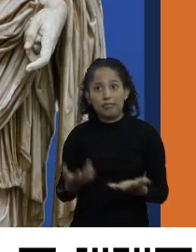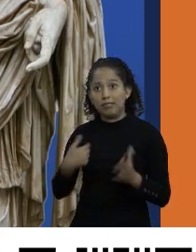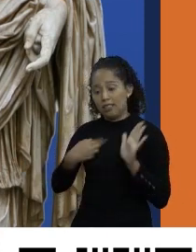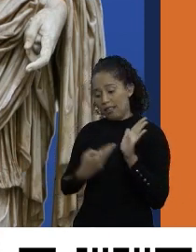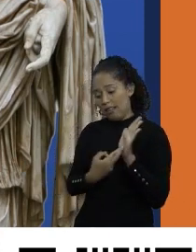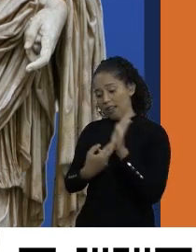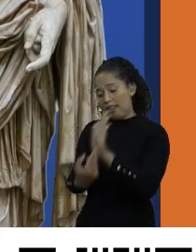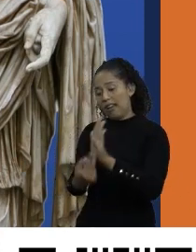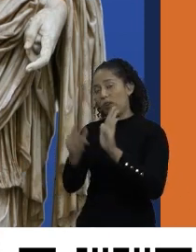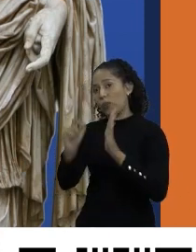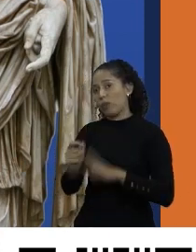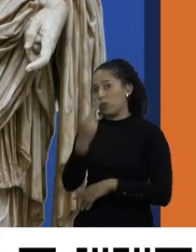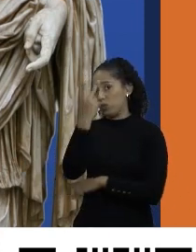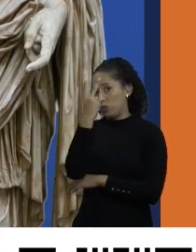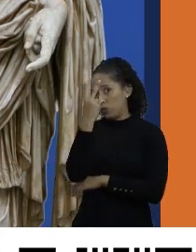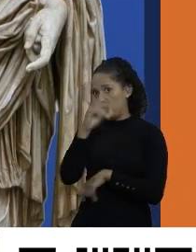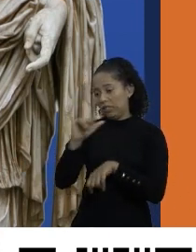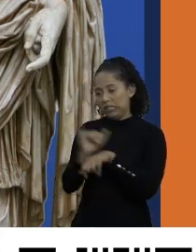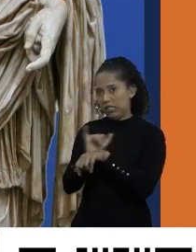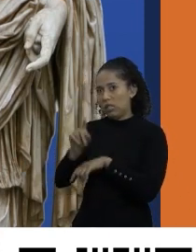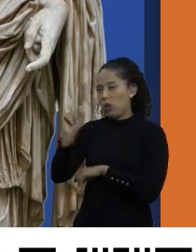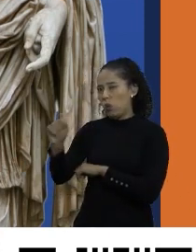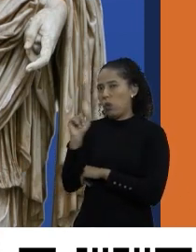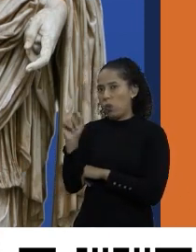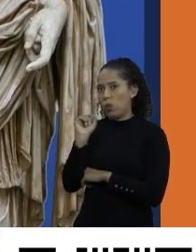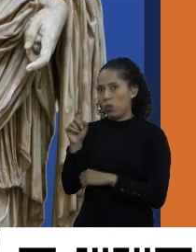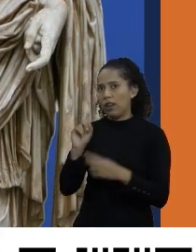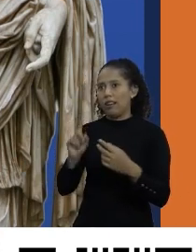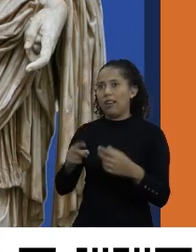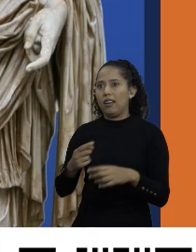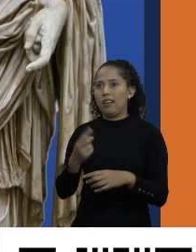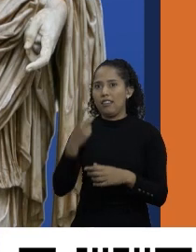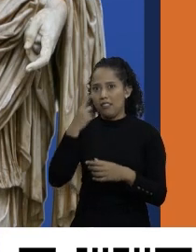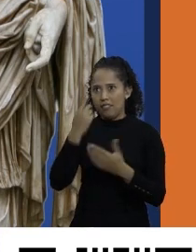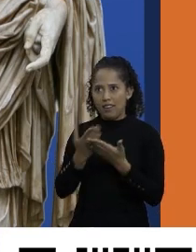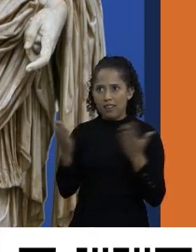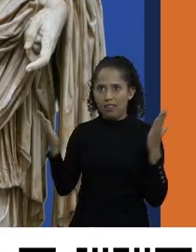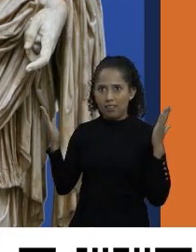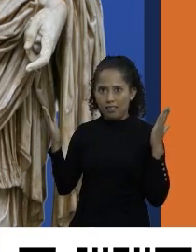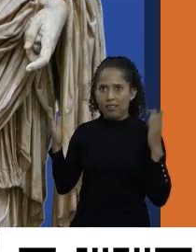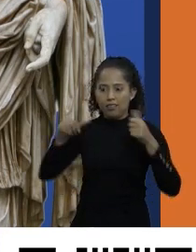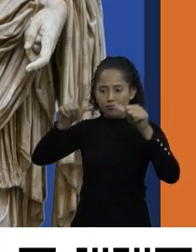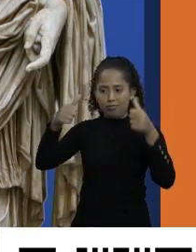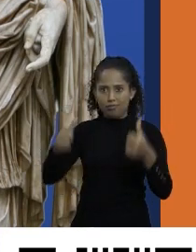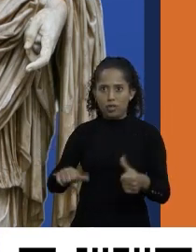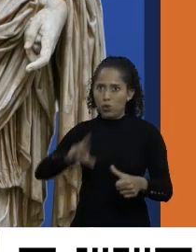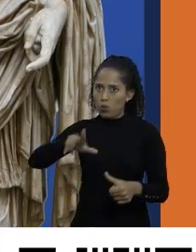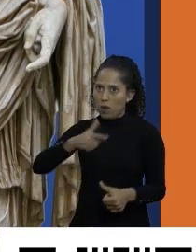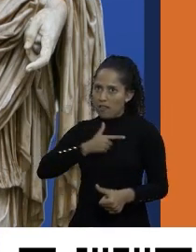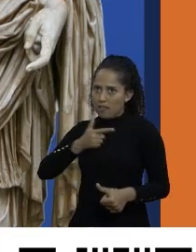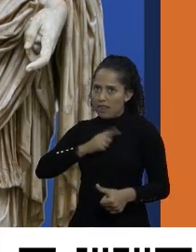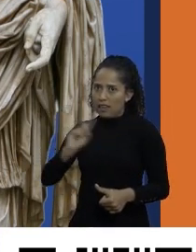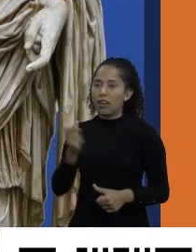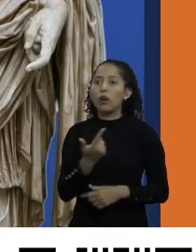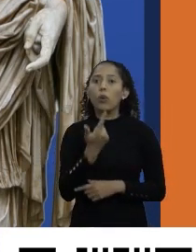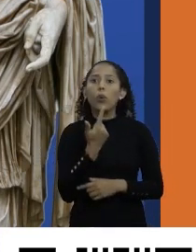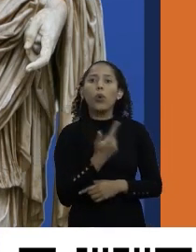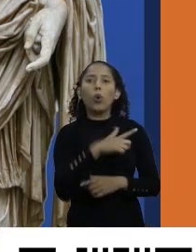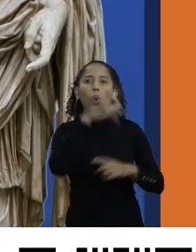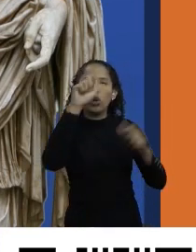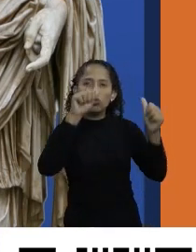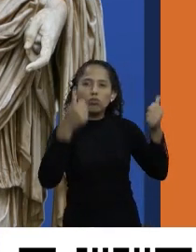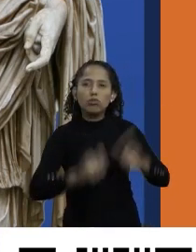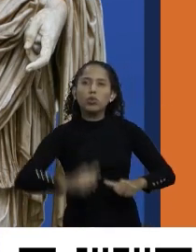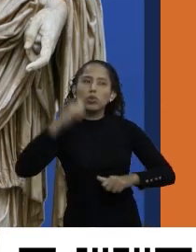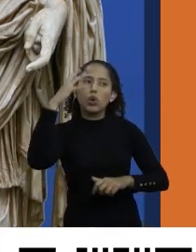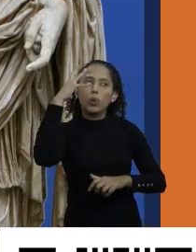representei de duas formas essas 24 horas. Com essas esculturas todas cinzas, que não são feias, e depois com uma escultura toda